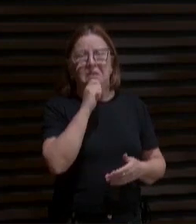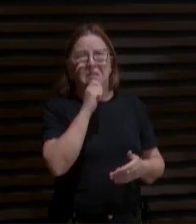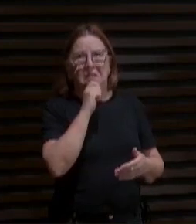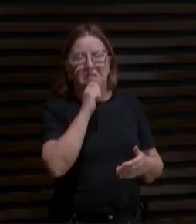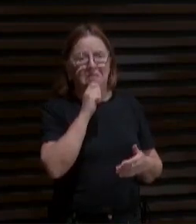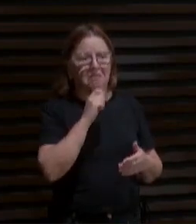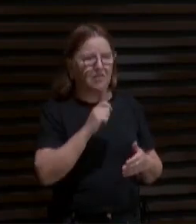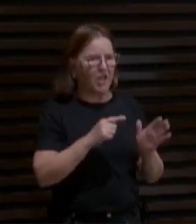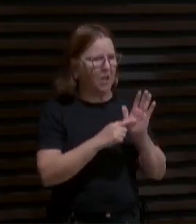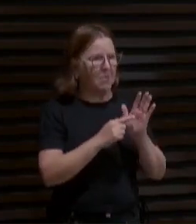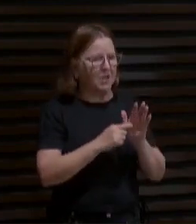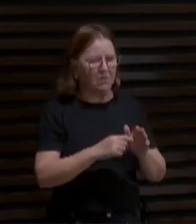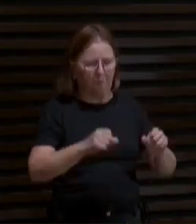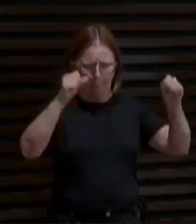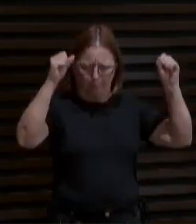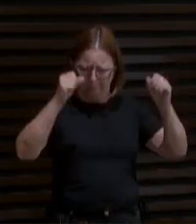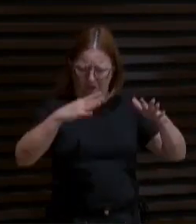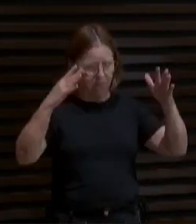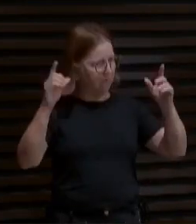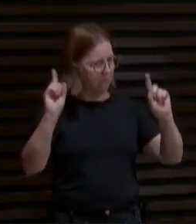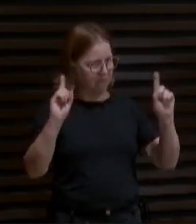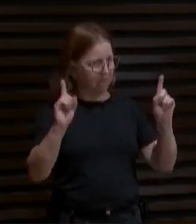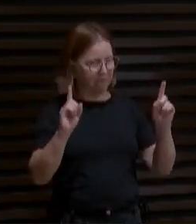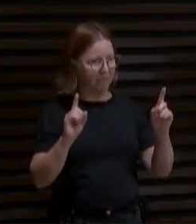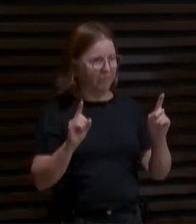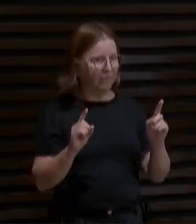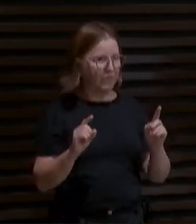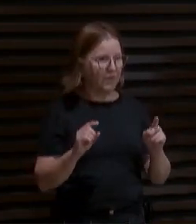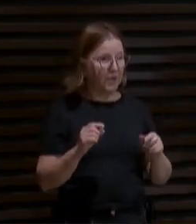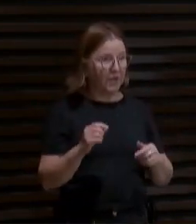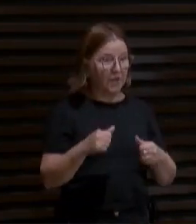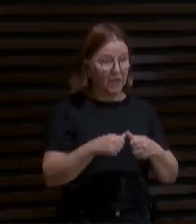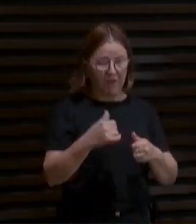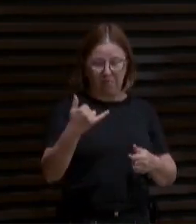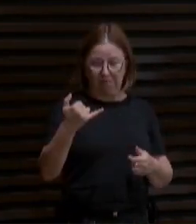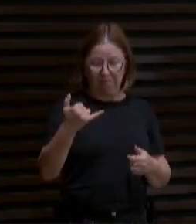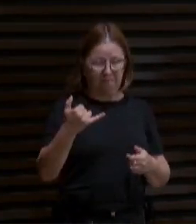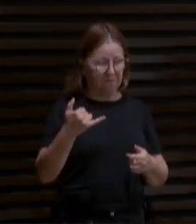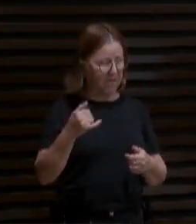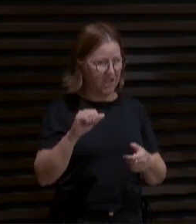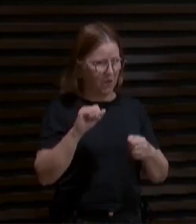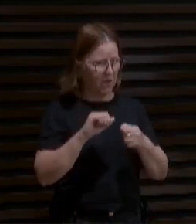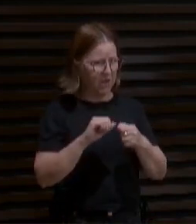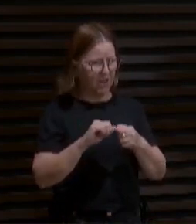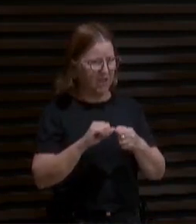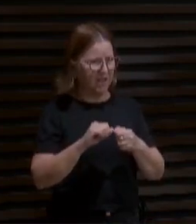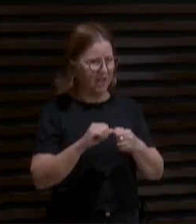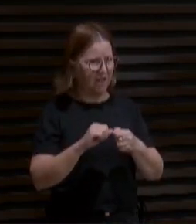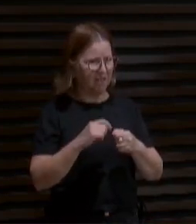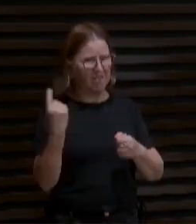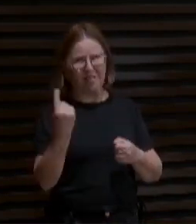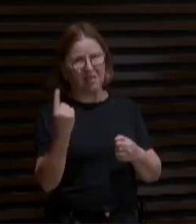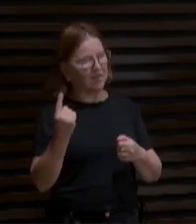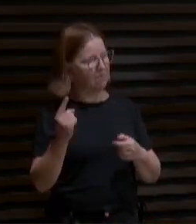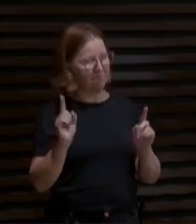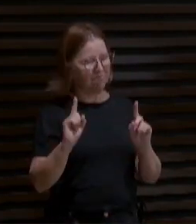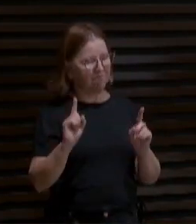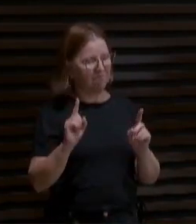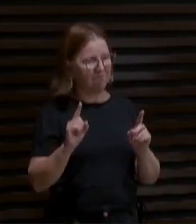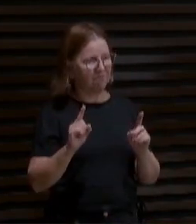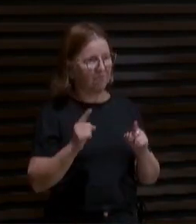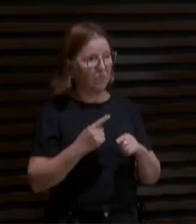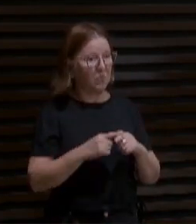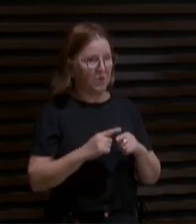uma explosão. Eu não digo que isso aqui foi criado por acaso. E tem muita inteligência